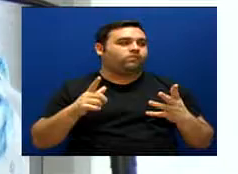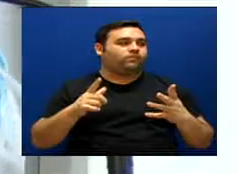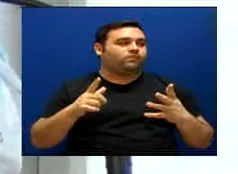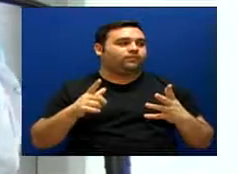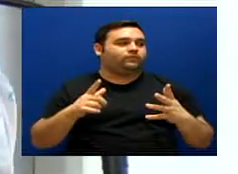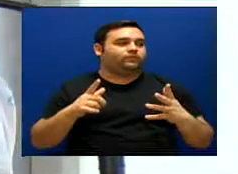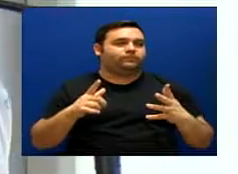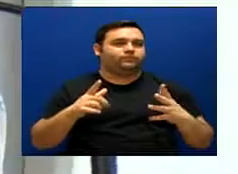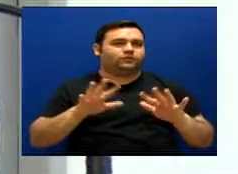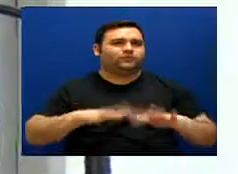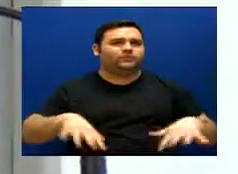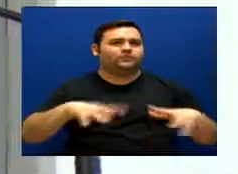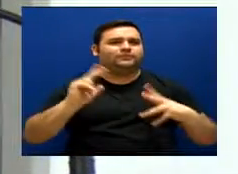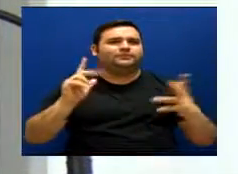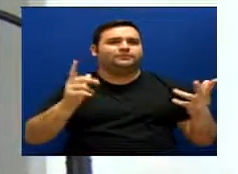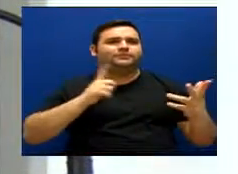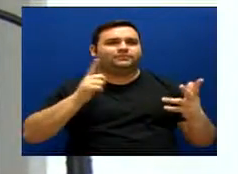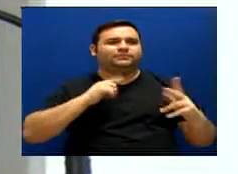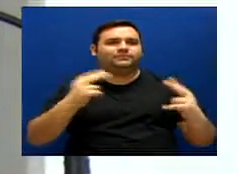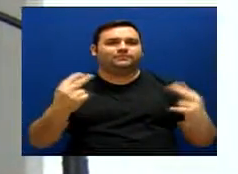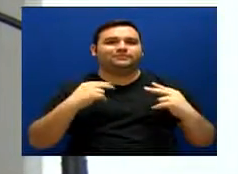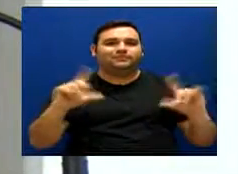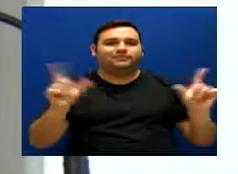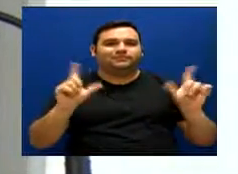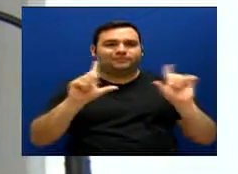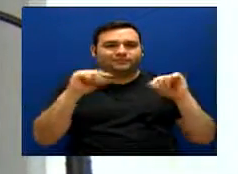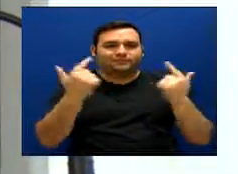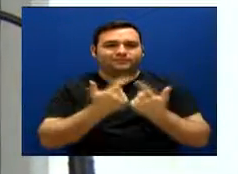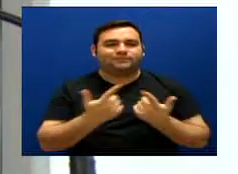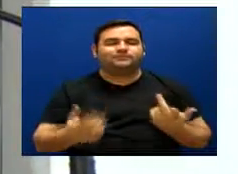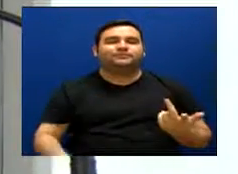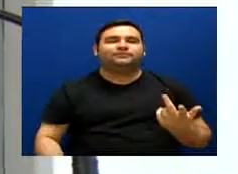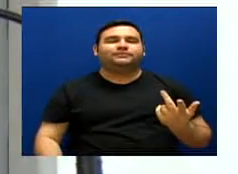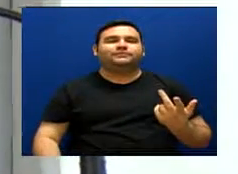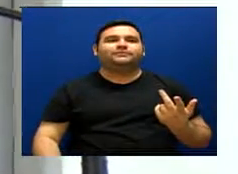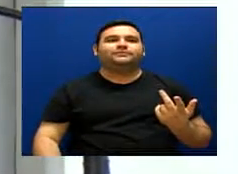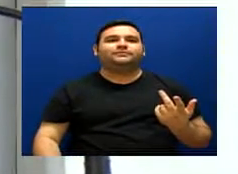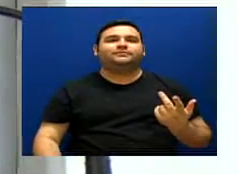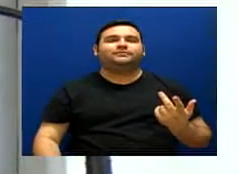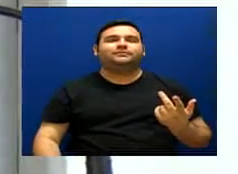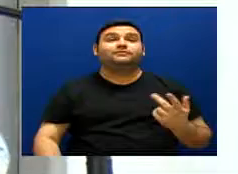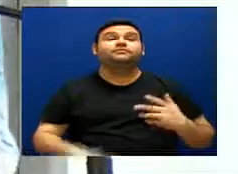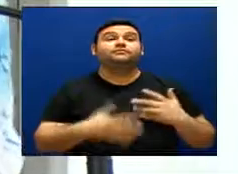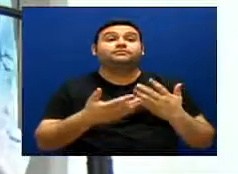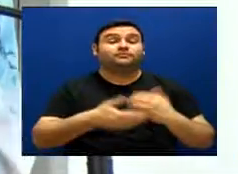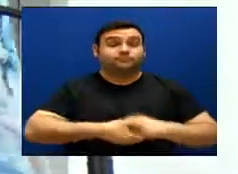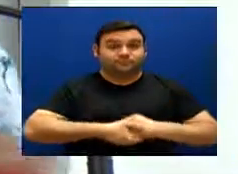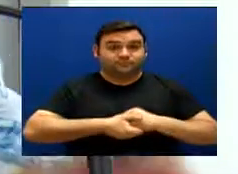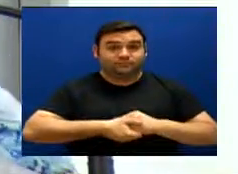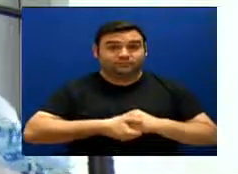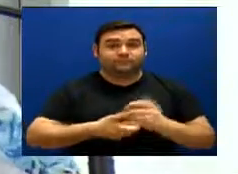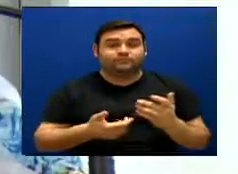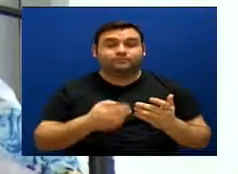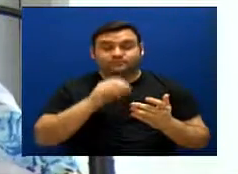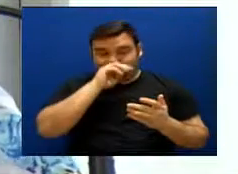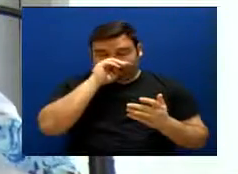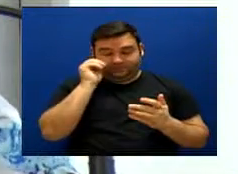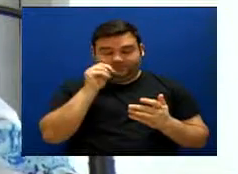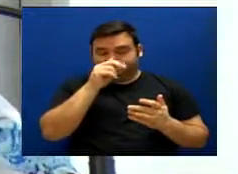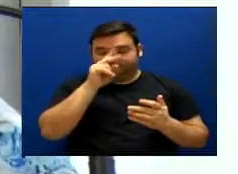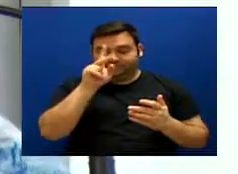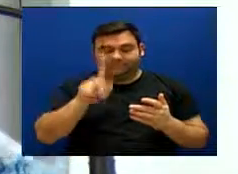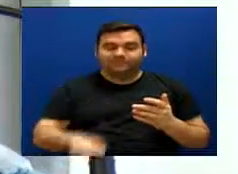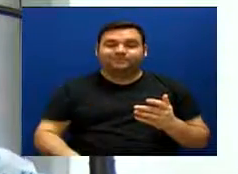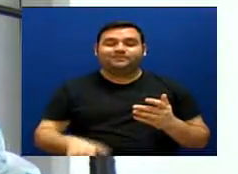assistentes, todas as pessoas que nos assistem na TV Legislativa. Eu quero cumprimentar, senhor prefeito,